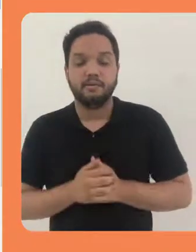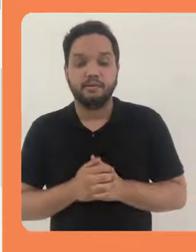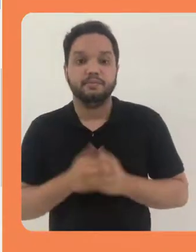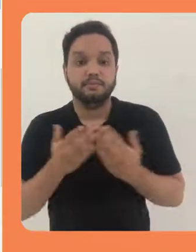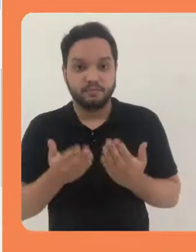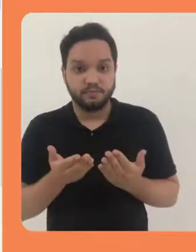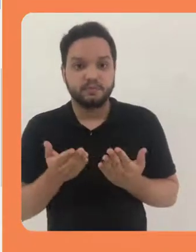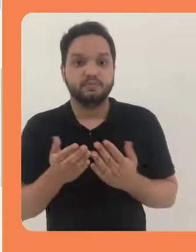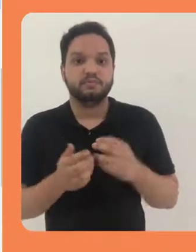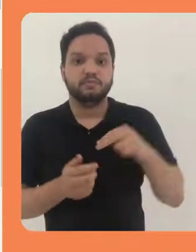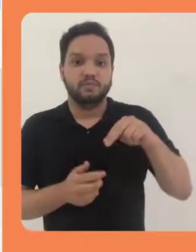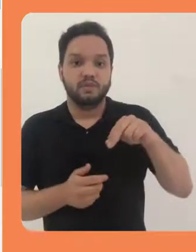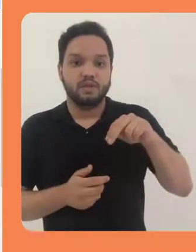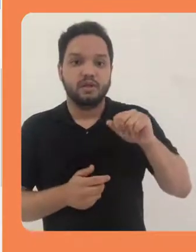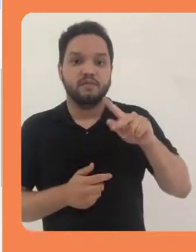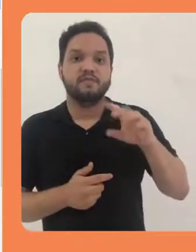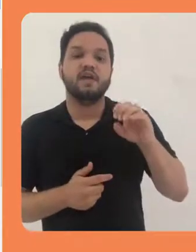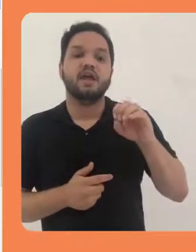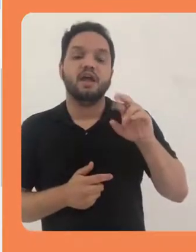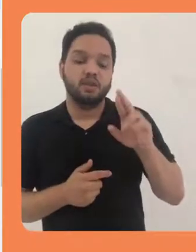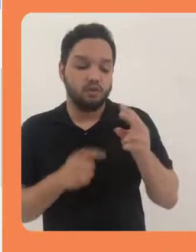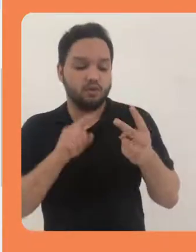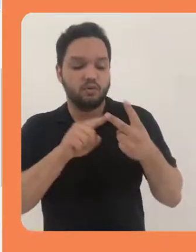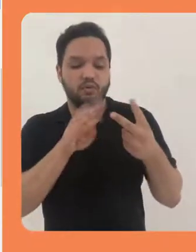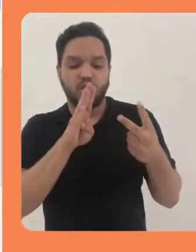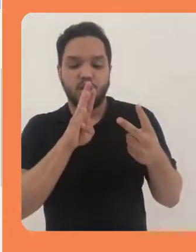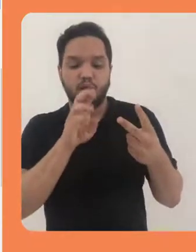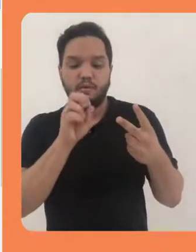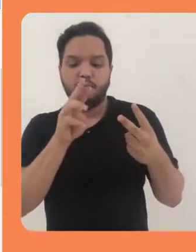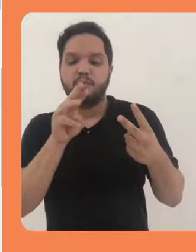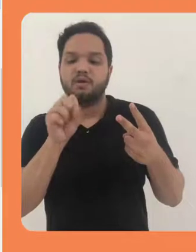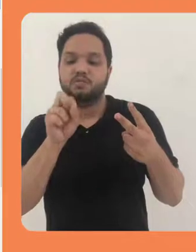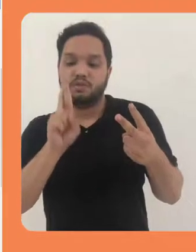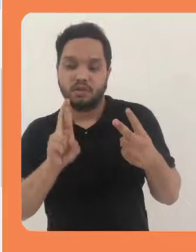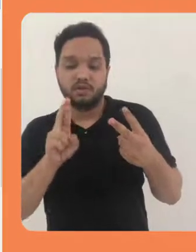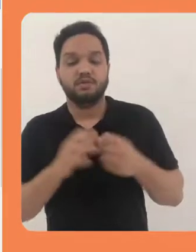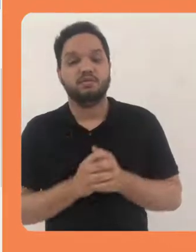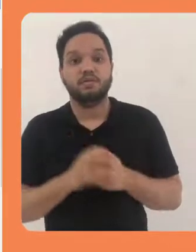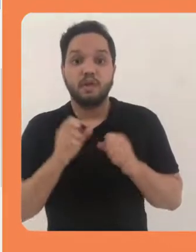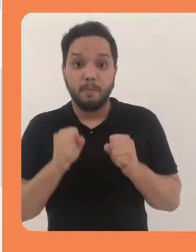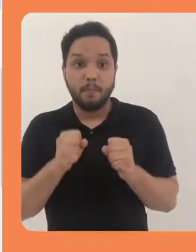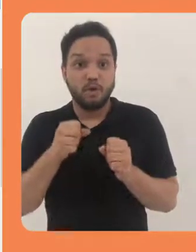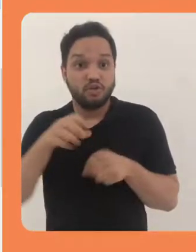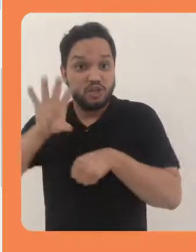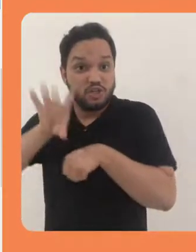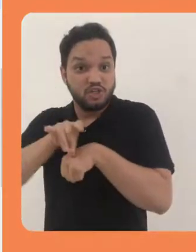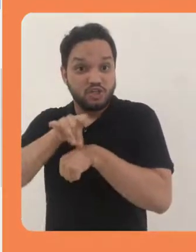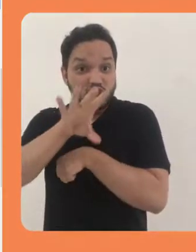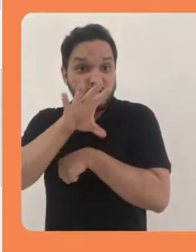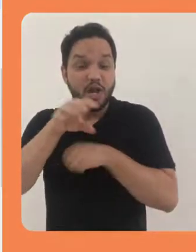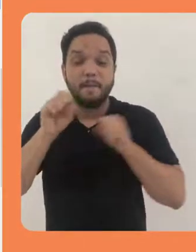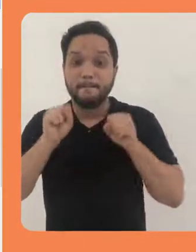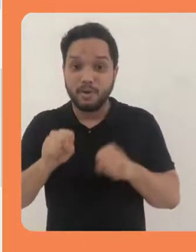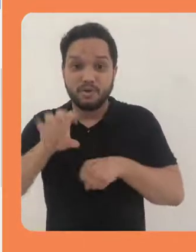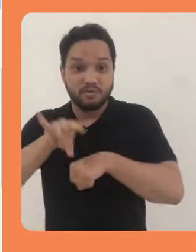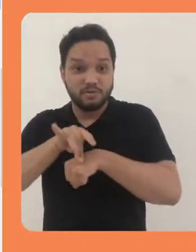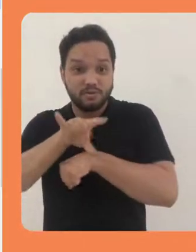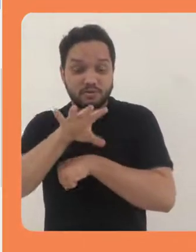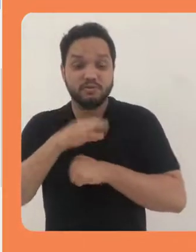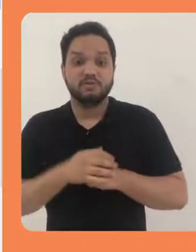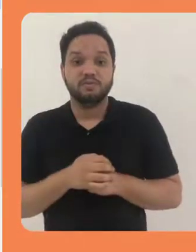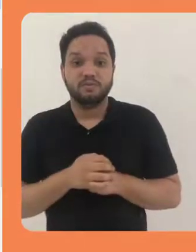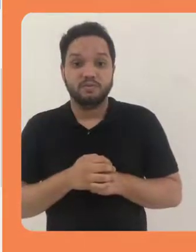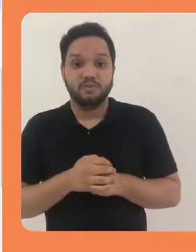palavra você coloca as opções alternativas com o Barra então navegador É uma opção e